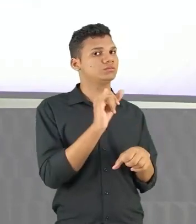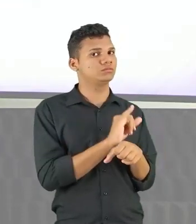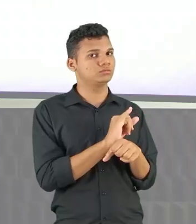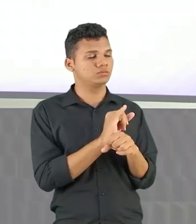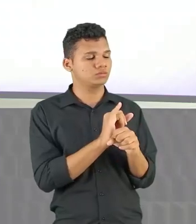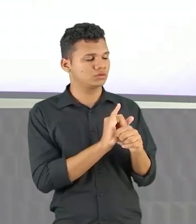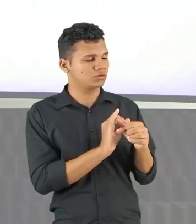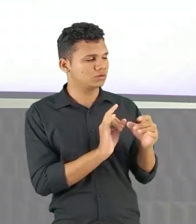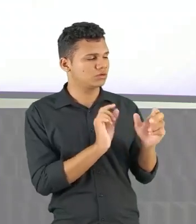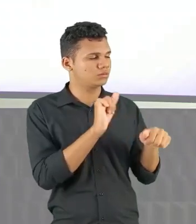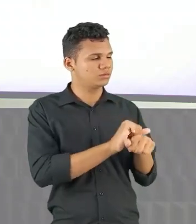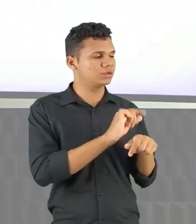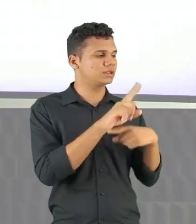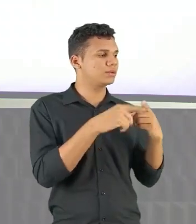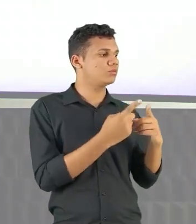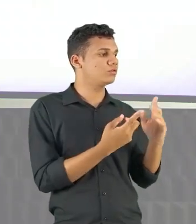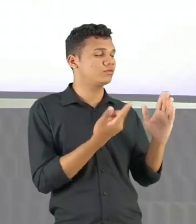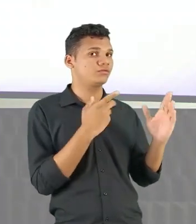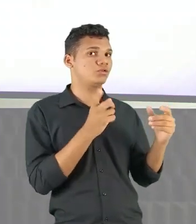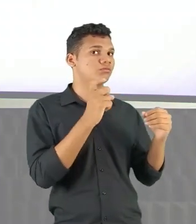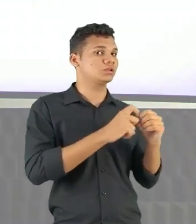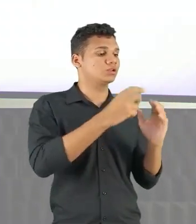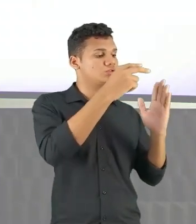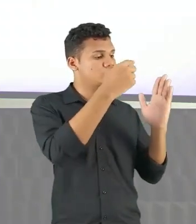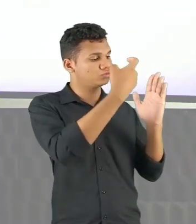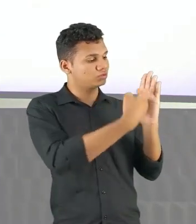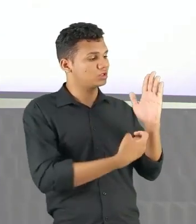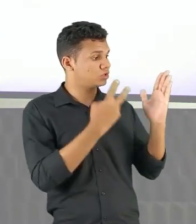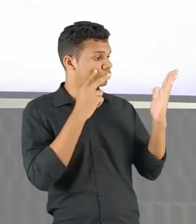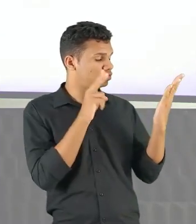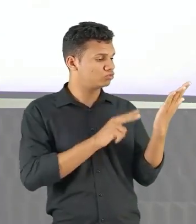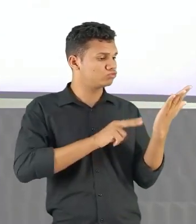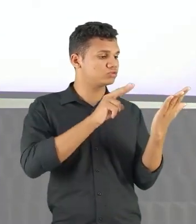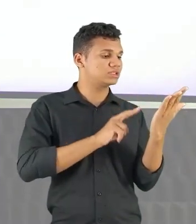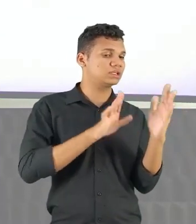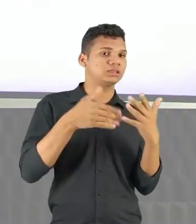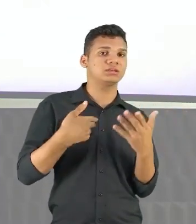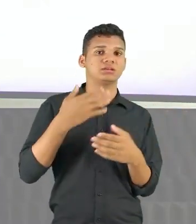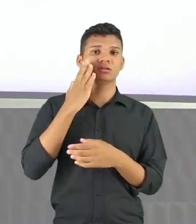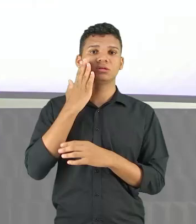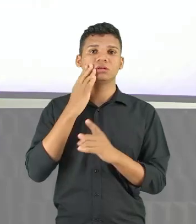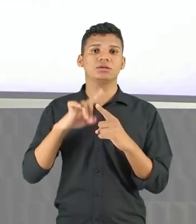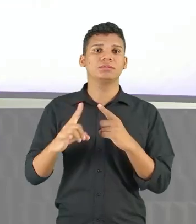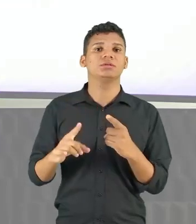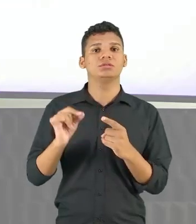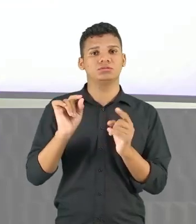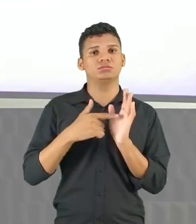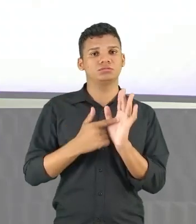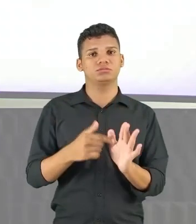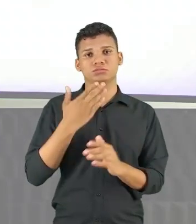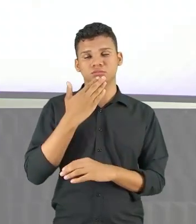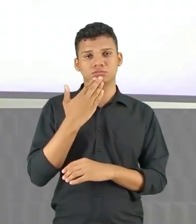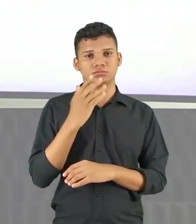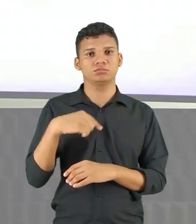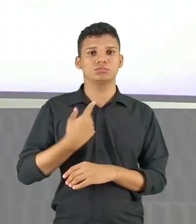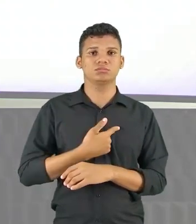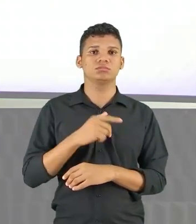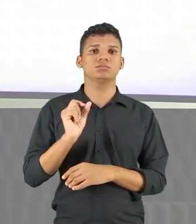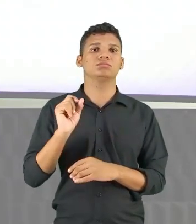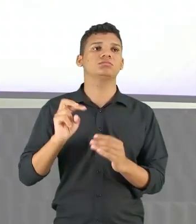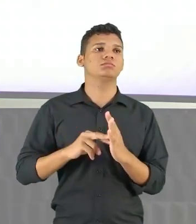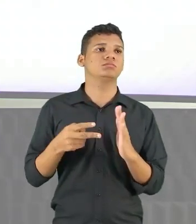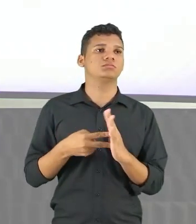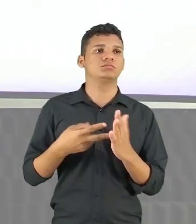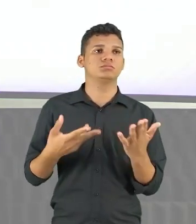ver no texto qual deles está sendo utilizado e no contexto de uso está apresentando o que o enunciado está pedindo para a gente, que seria o